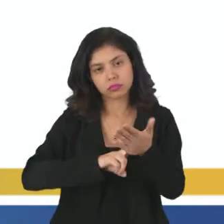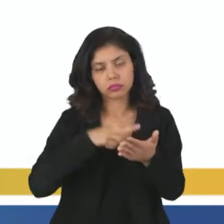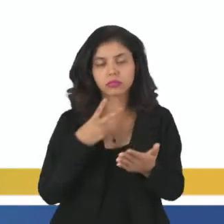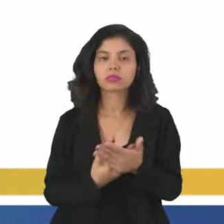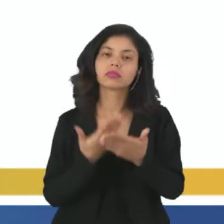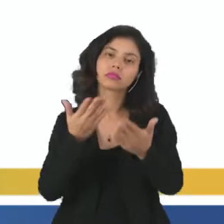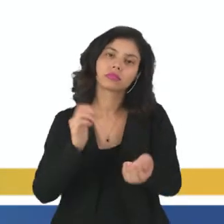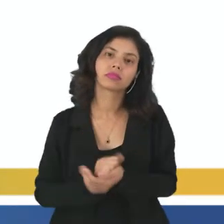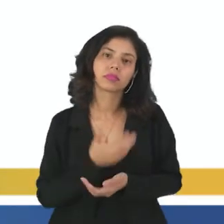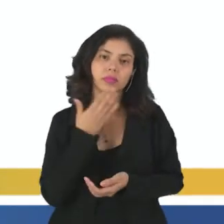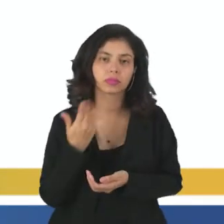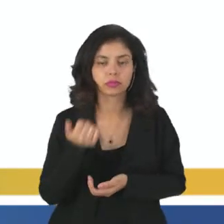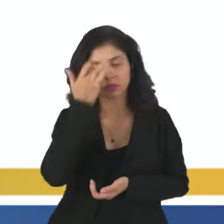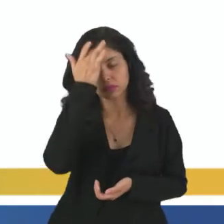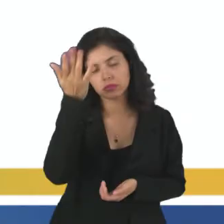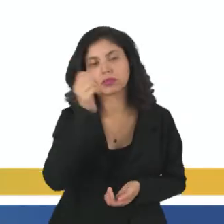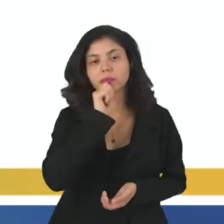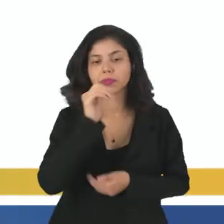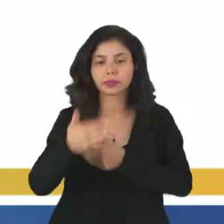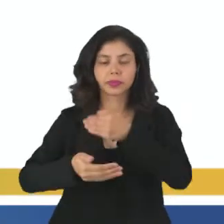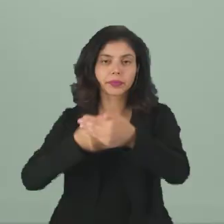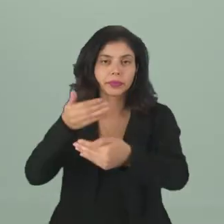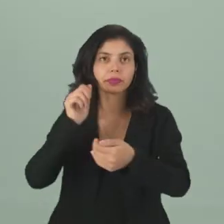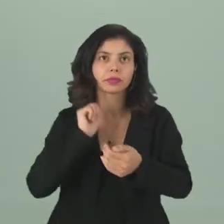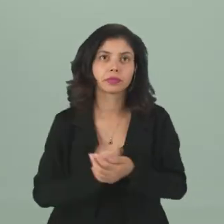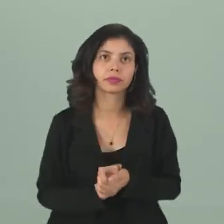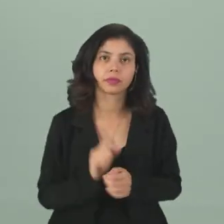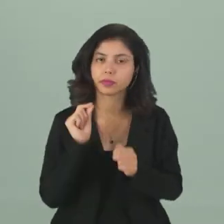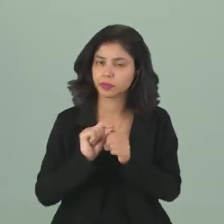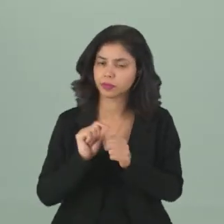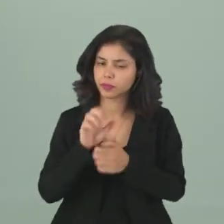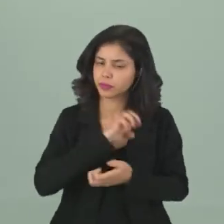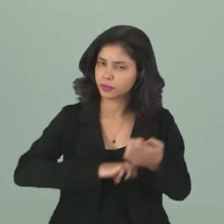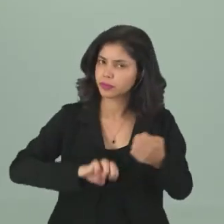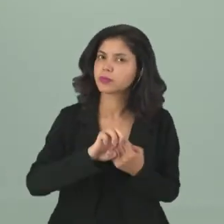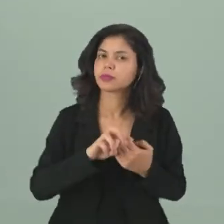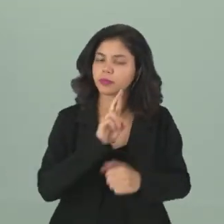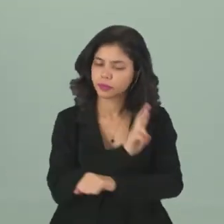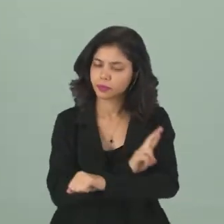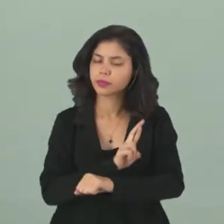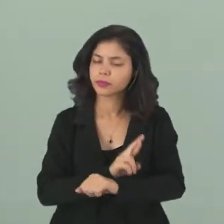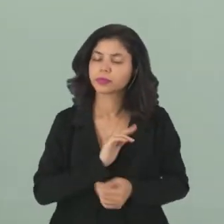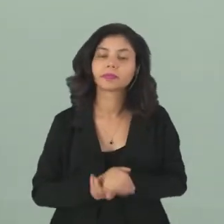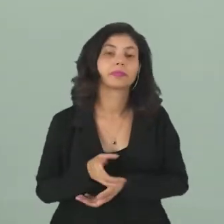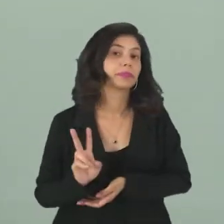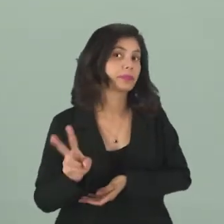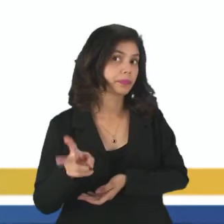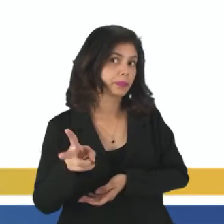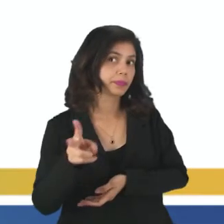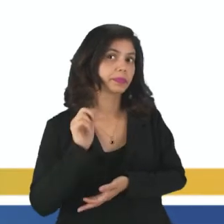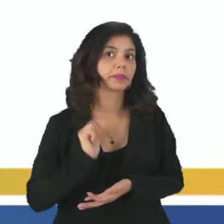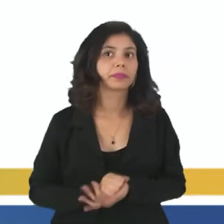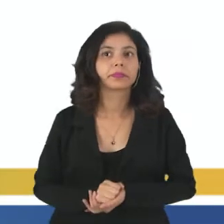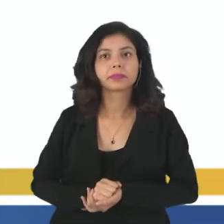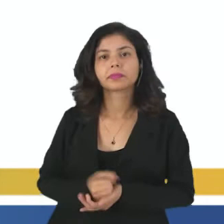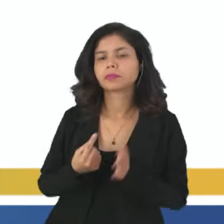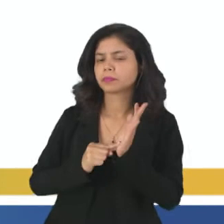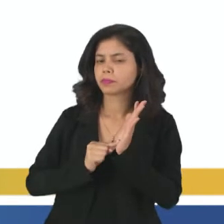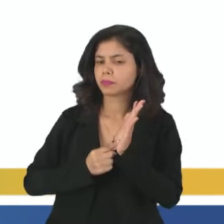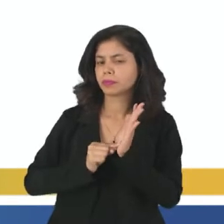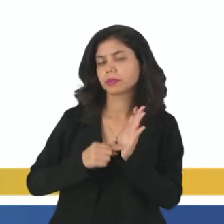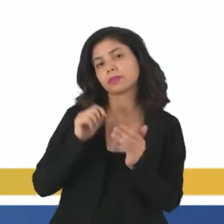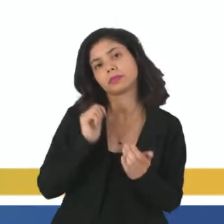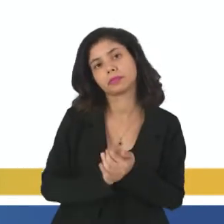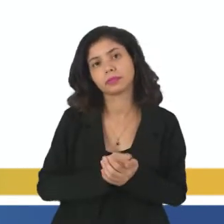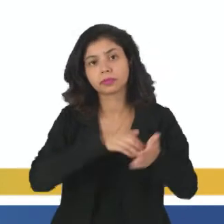Bíblia facilitou ainda mais esse processo de reforma religiosa. Continuando. O ponto de partida